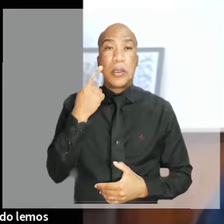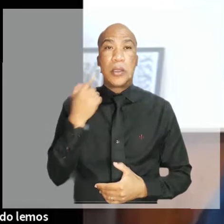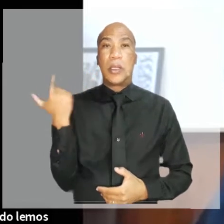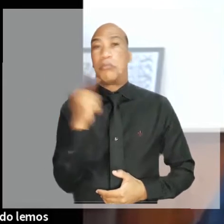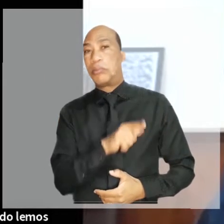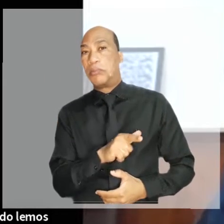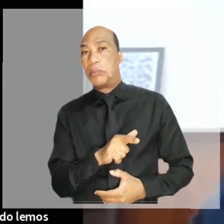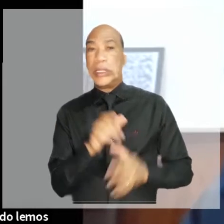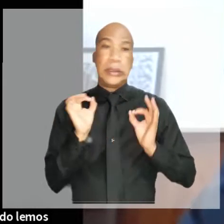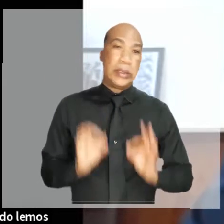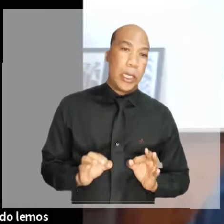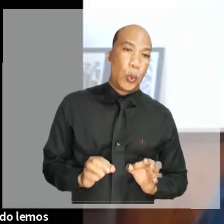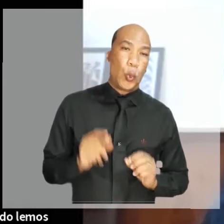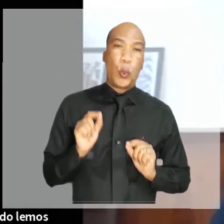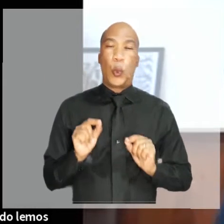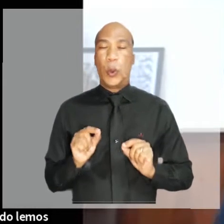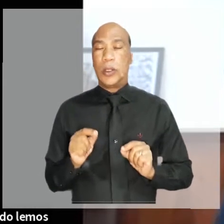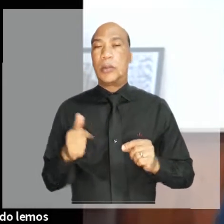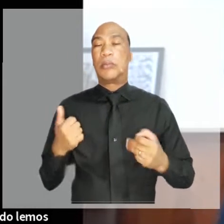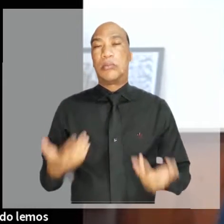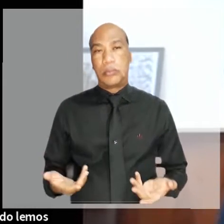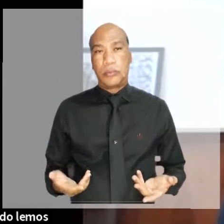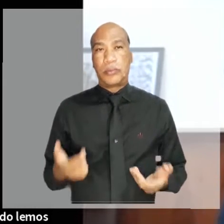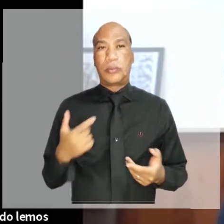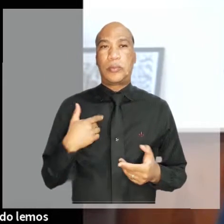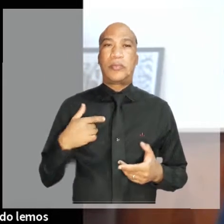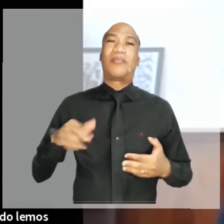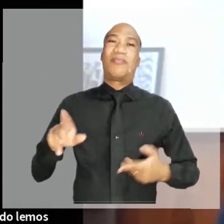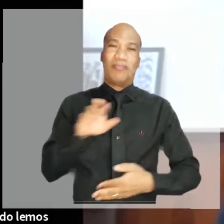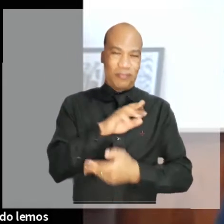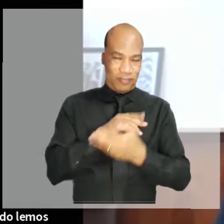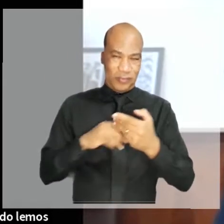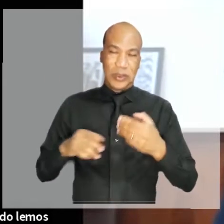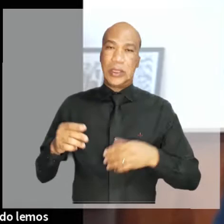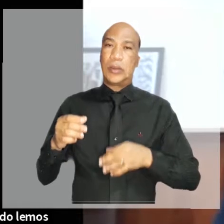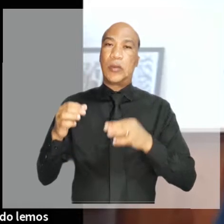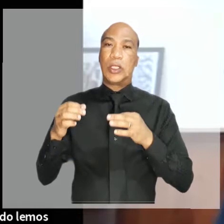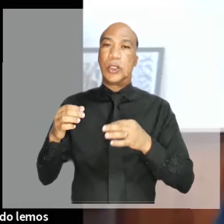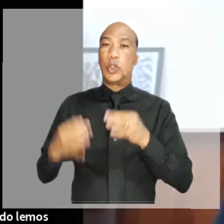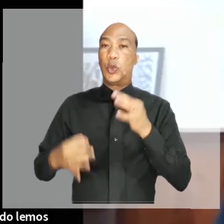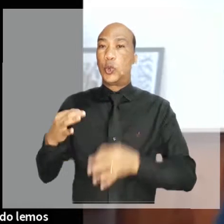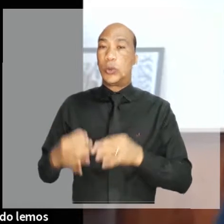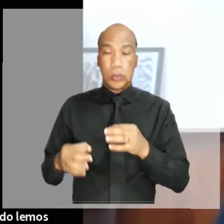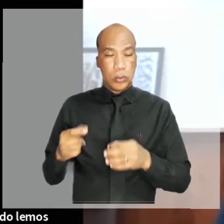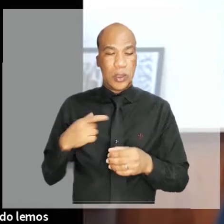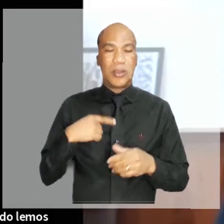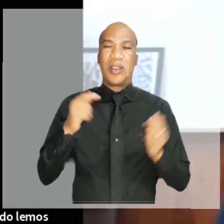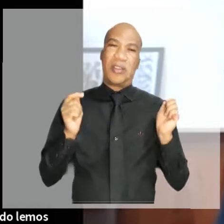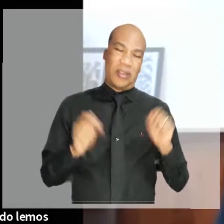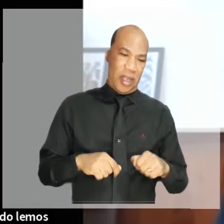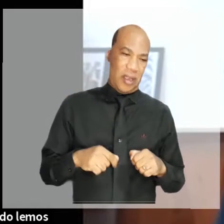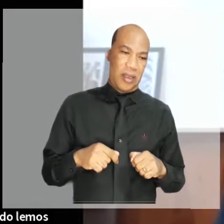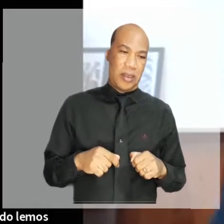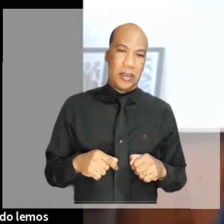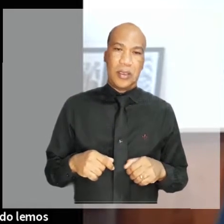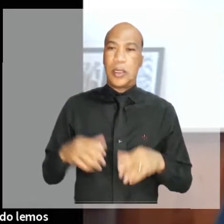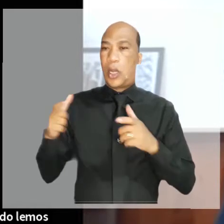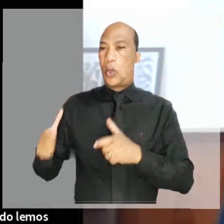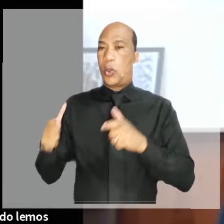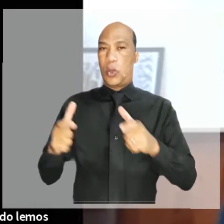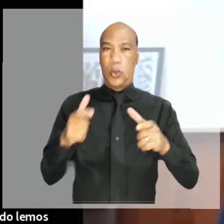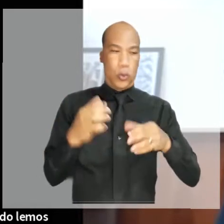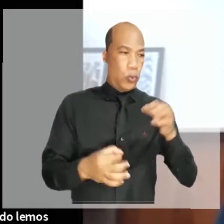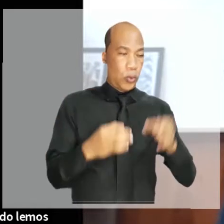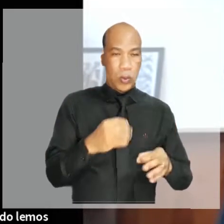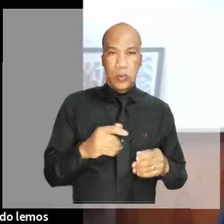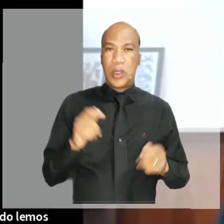Então, eu acho que os diferentes tribunais podem perceber essas oportunidades, acelerar